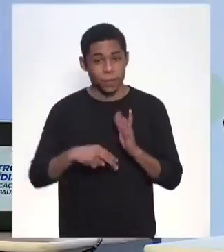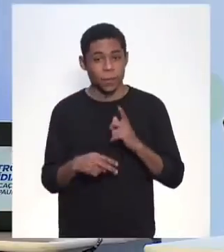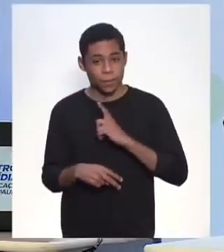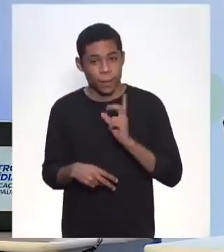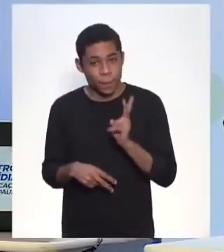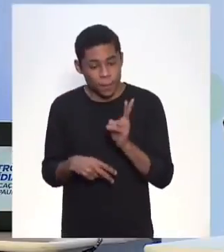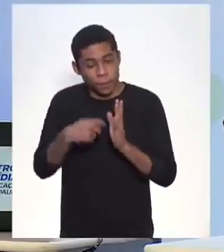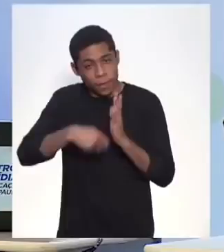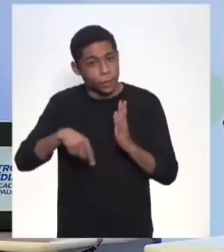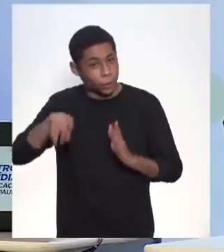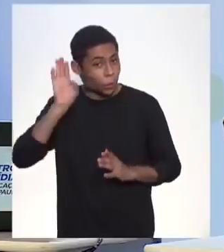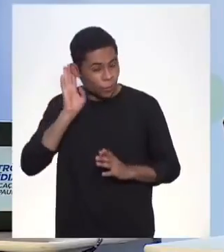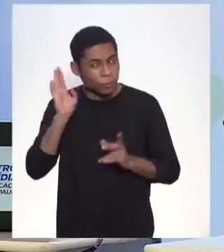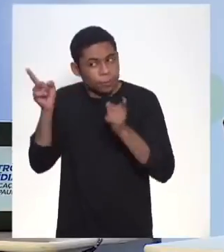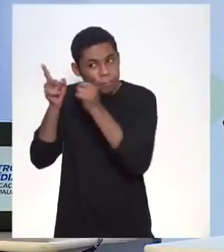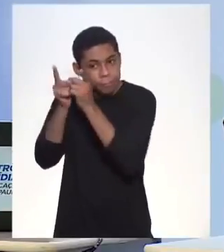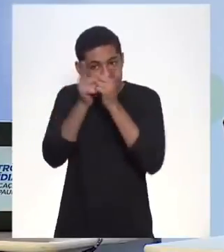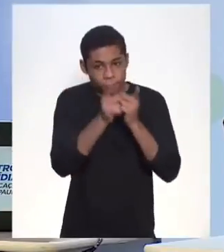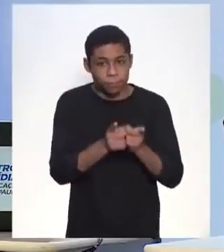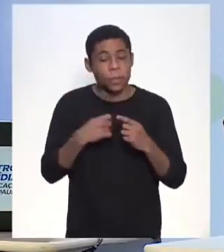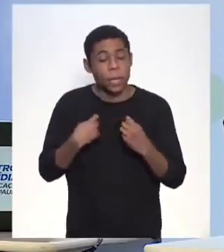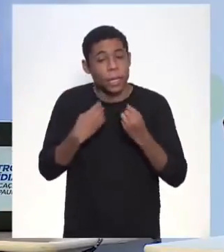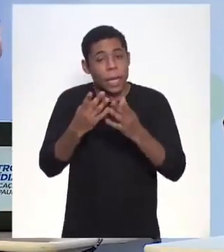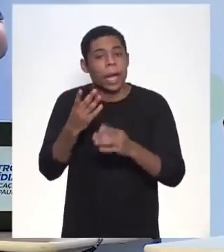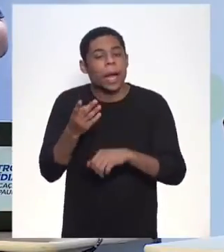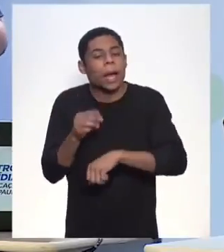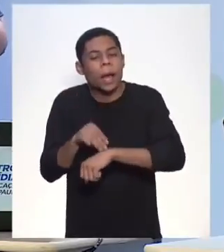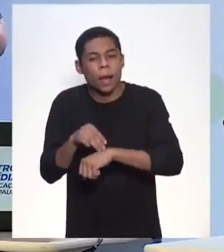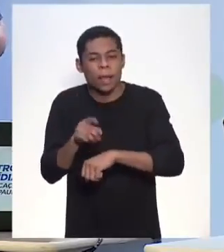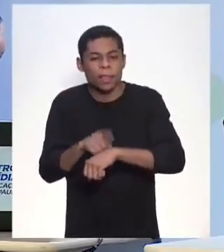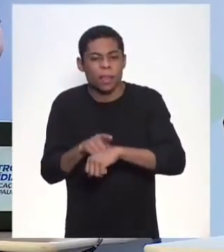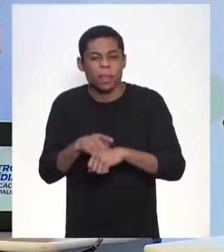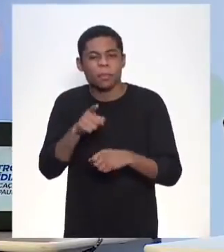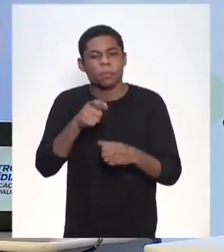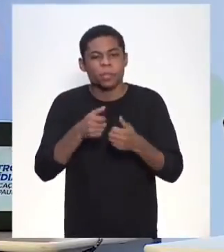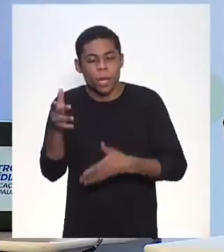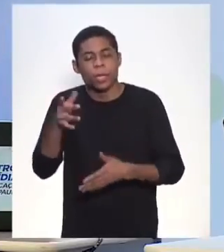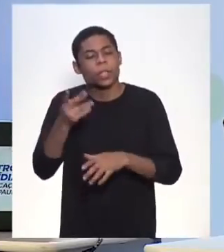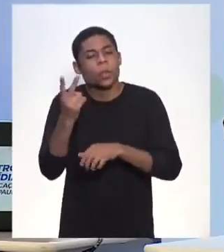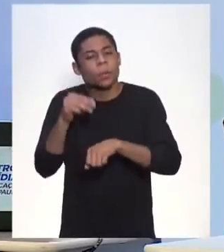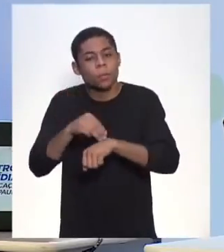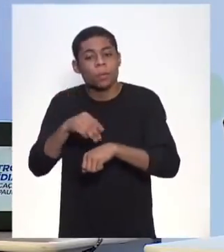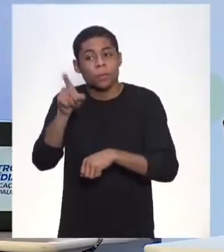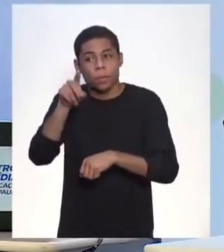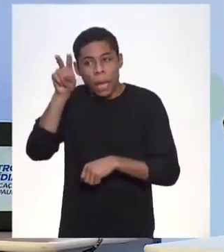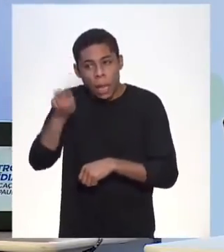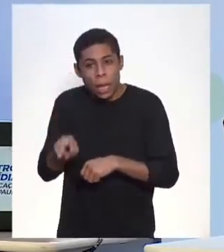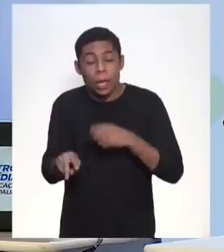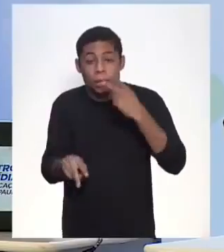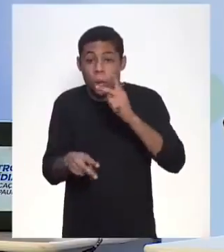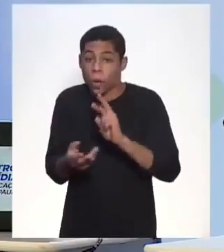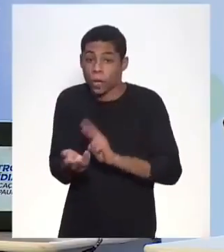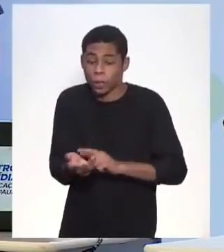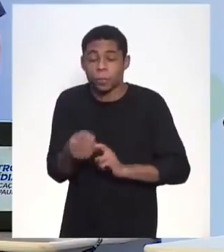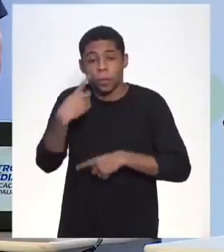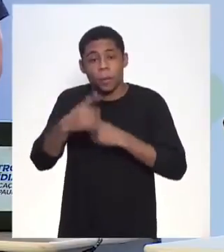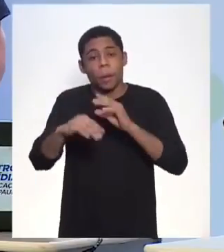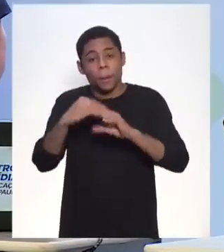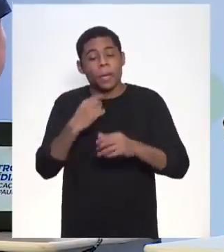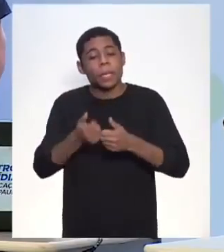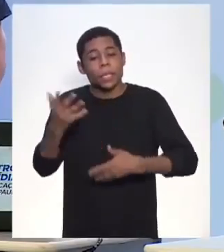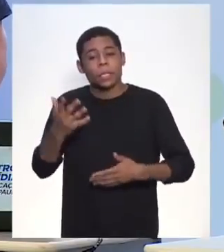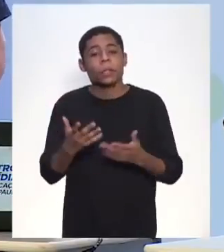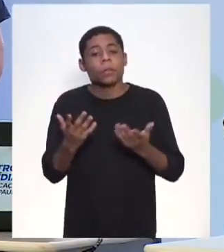gente acabou de ouvir. Agora eu vou dar um tempo no chat aí para vocês de 2 minutinhos para que vocês leiam no ritmo de vocês e mandem no